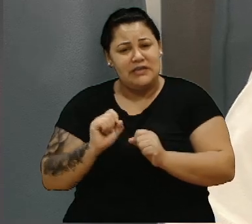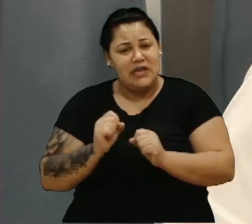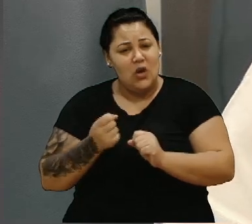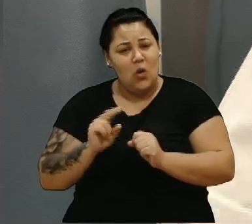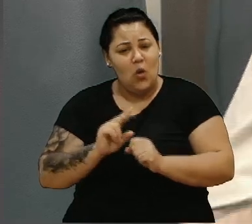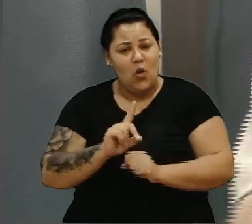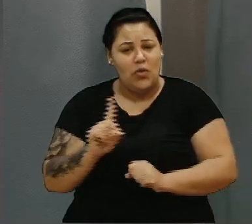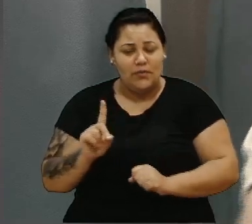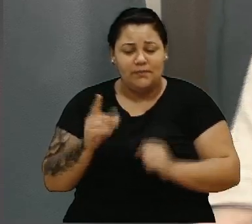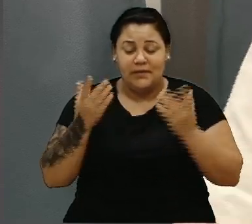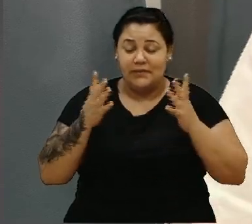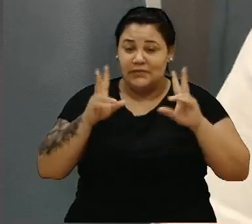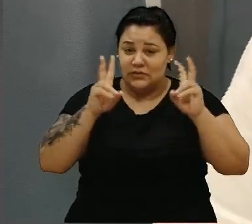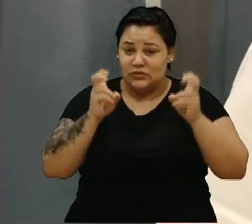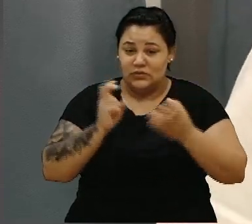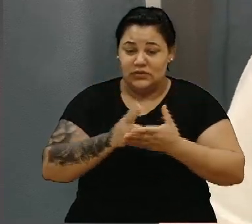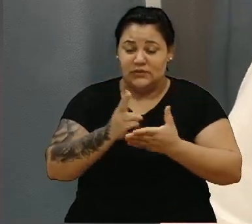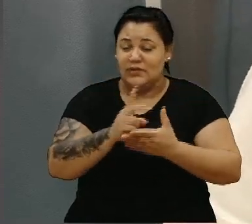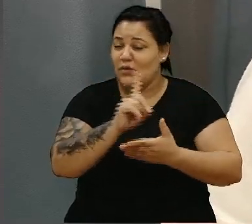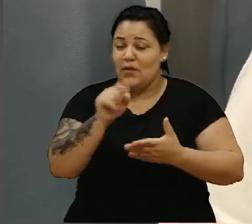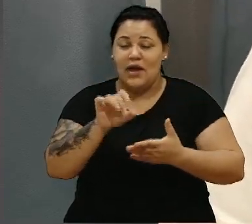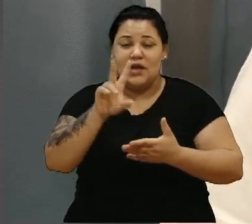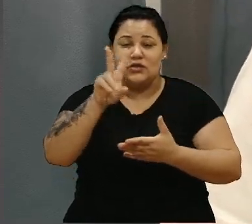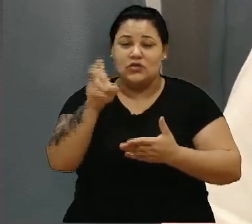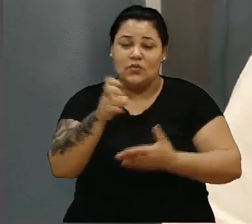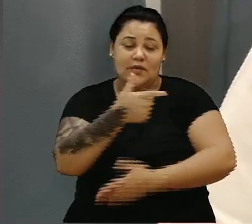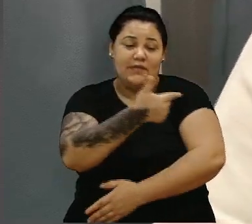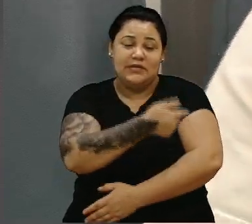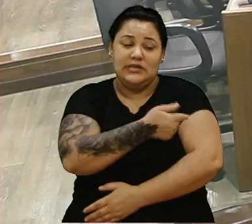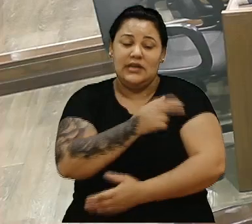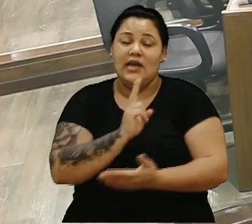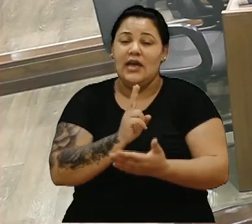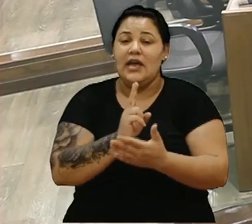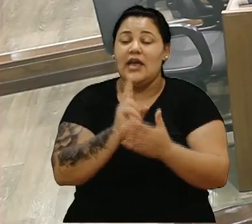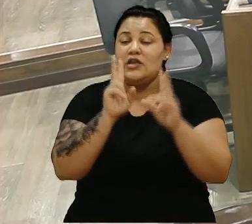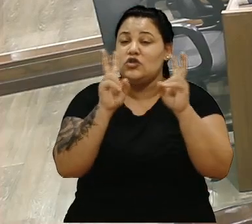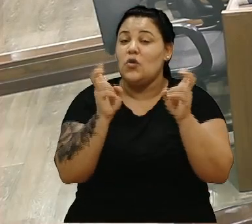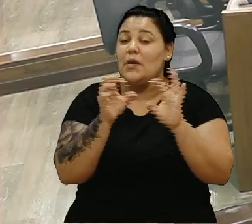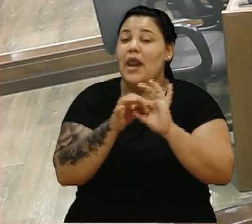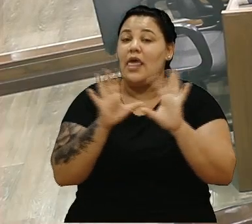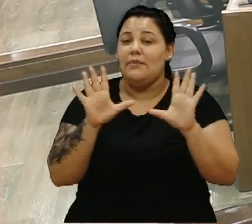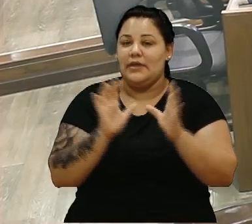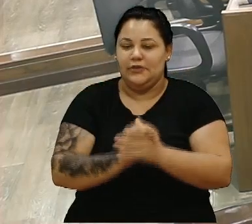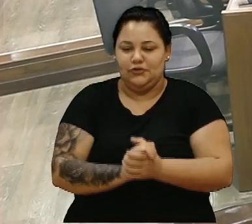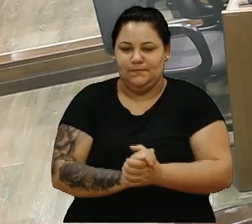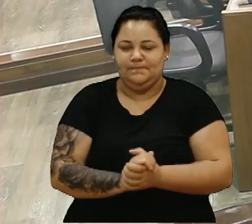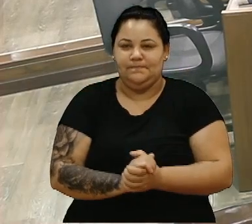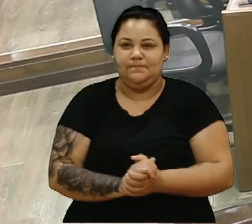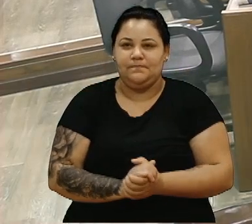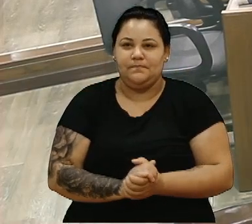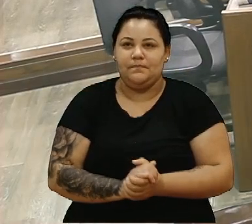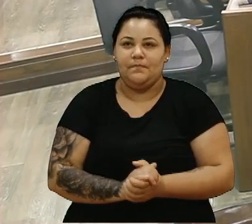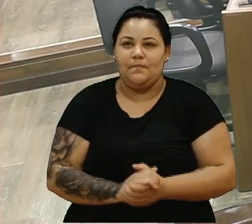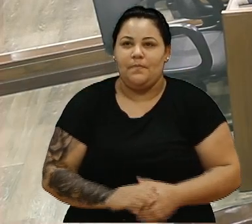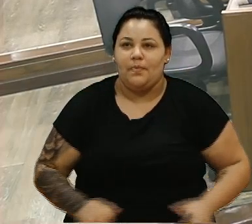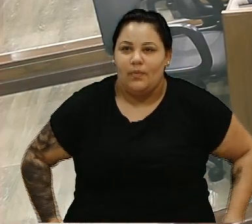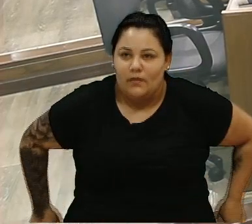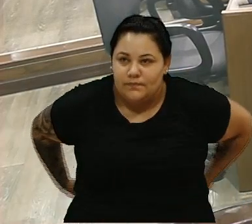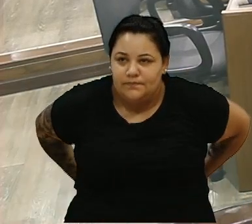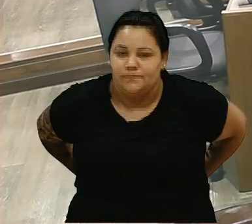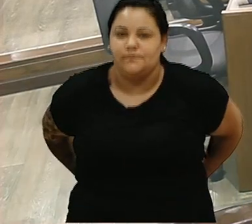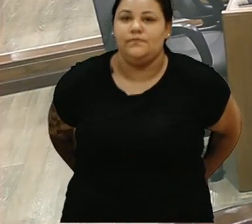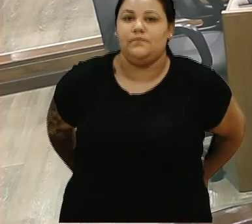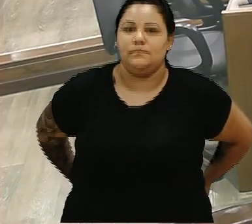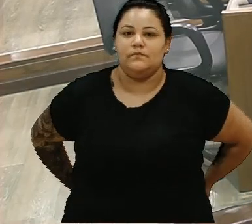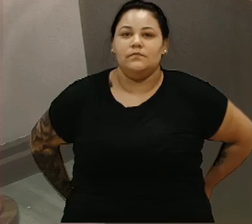que vai ser sempre atual, porque não é sobre vacina, para mim é sobre liberdade. Muito obrigado. Obrigado, vereador Iago. Uma parte, vereador.